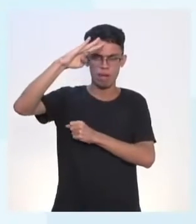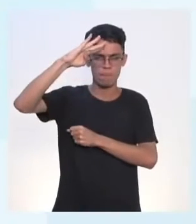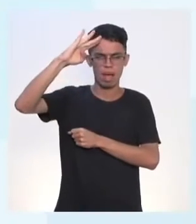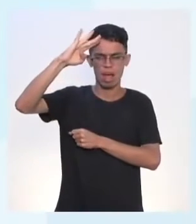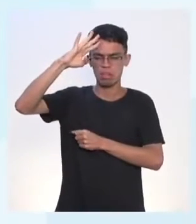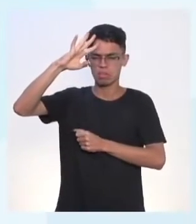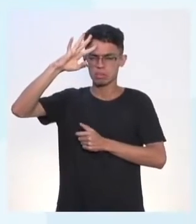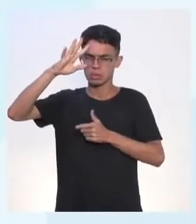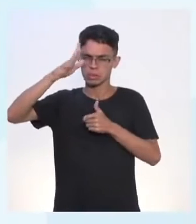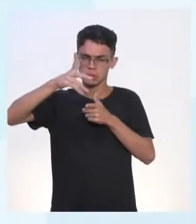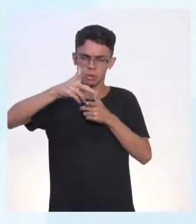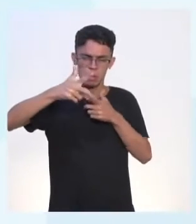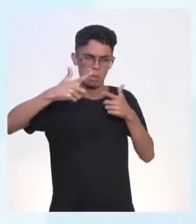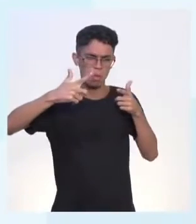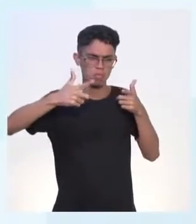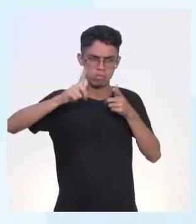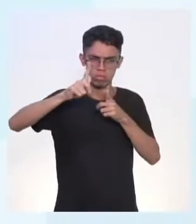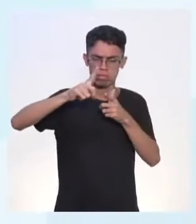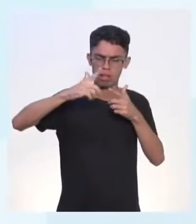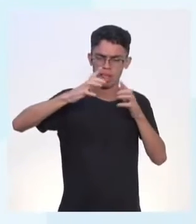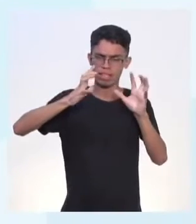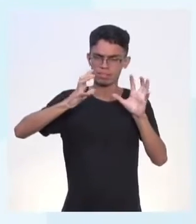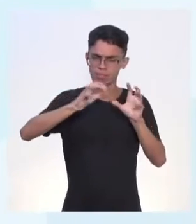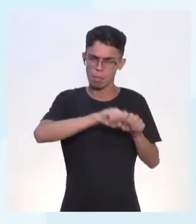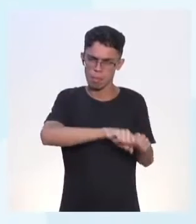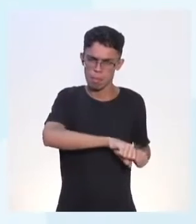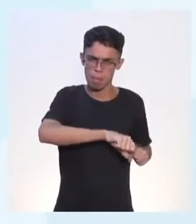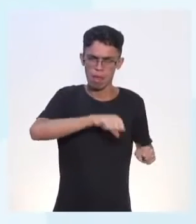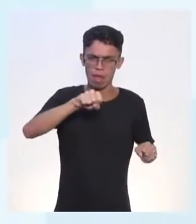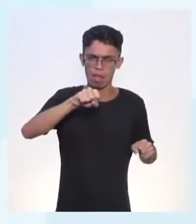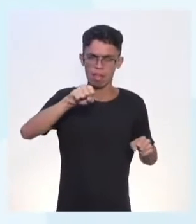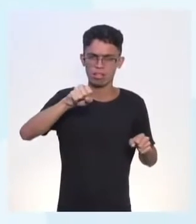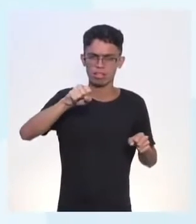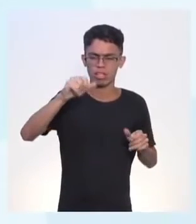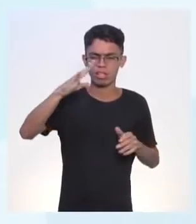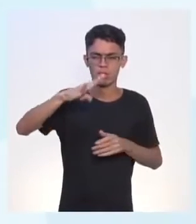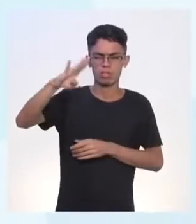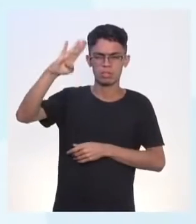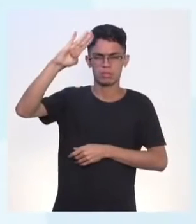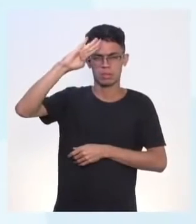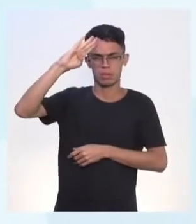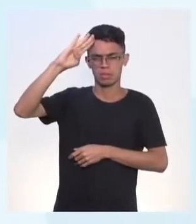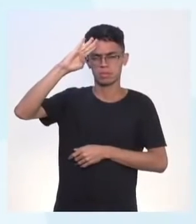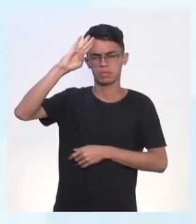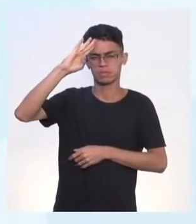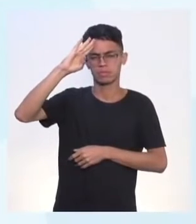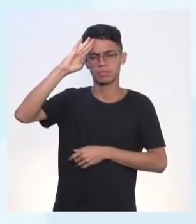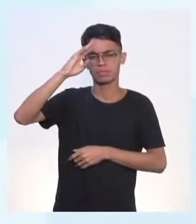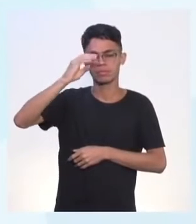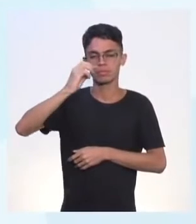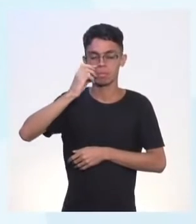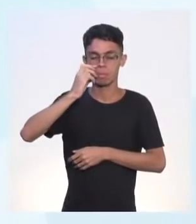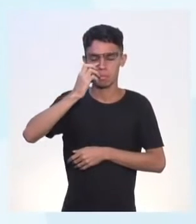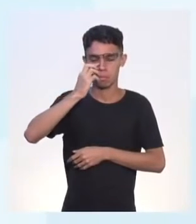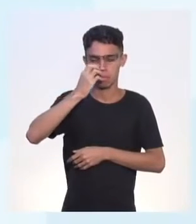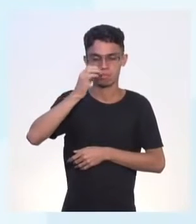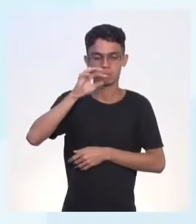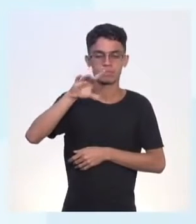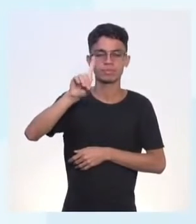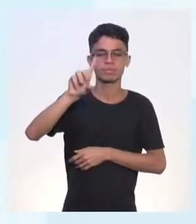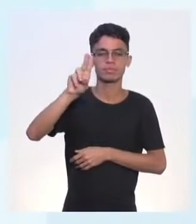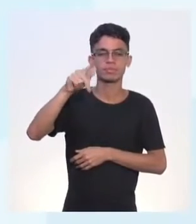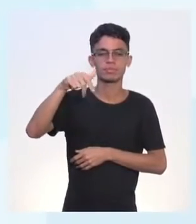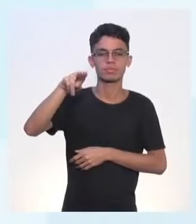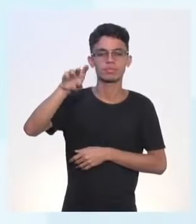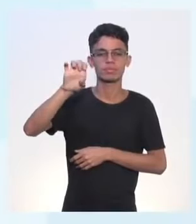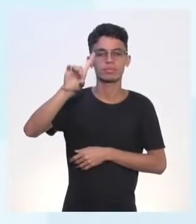em armas do que o exército. O exército, talvez muito devido aí também ao Duque de Caxias,